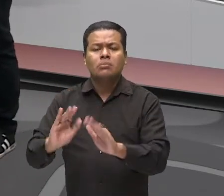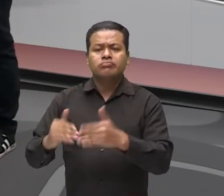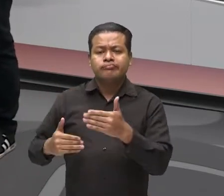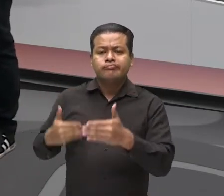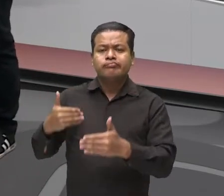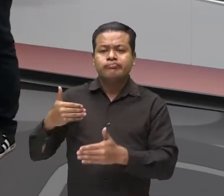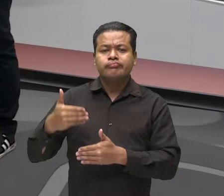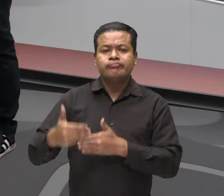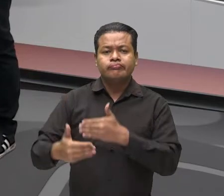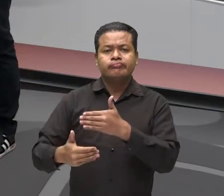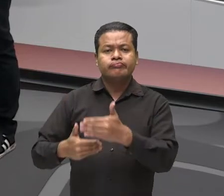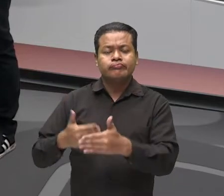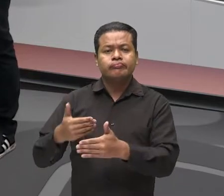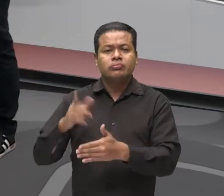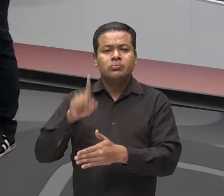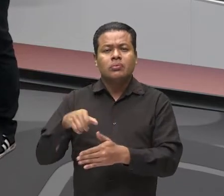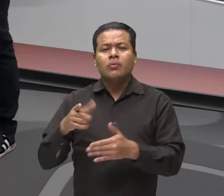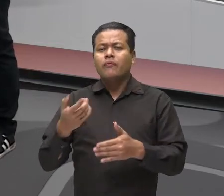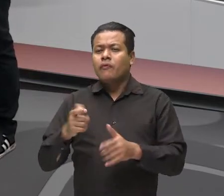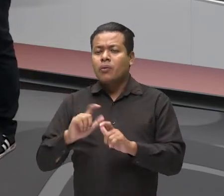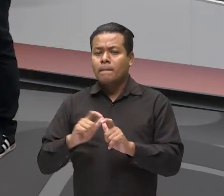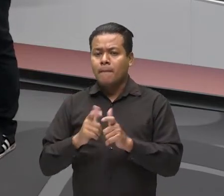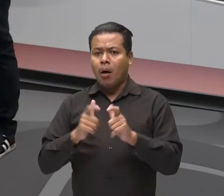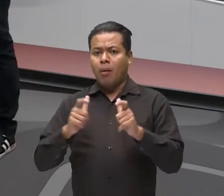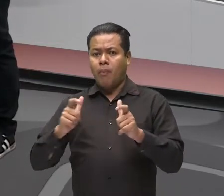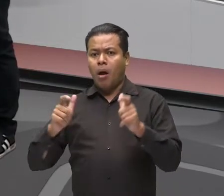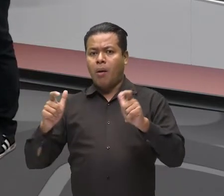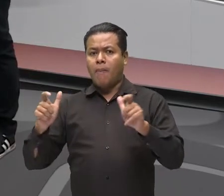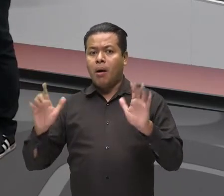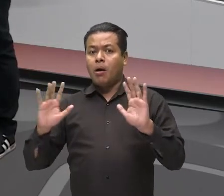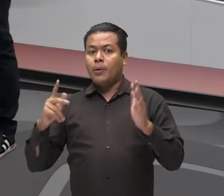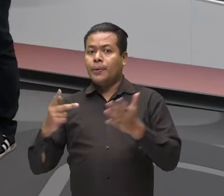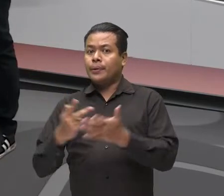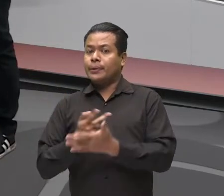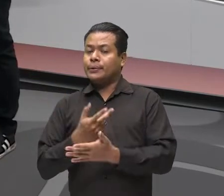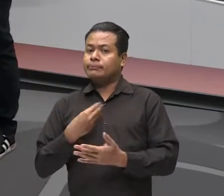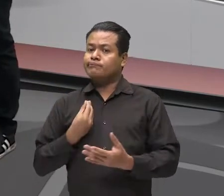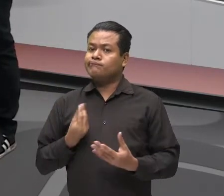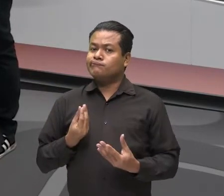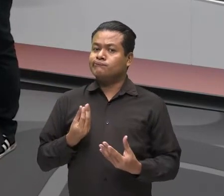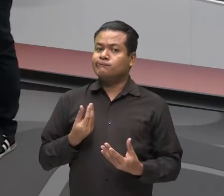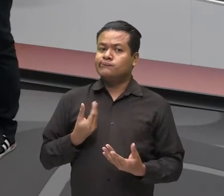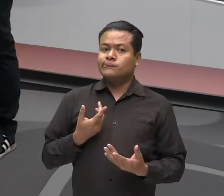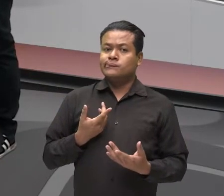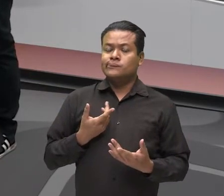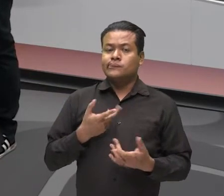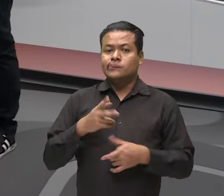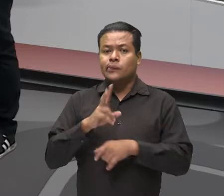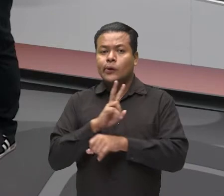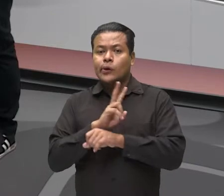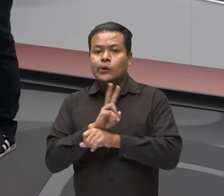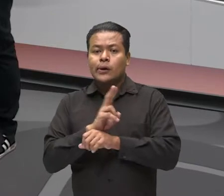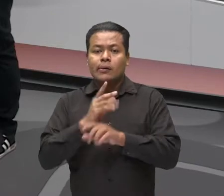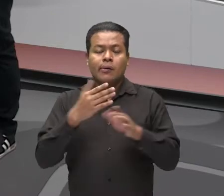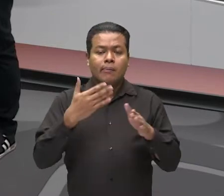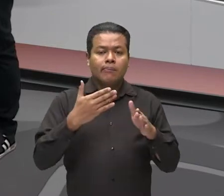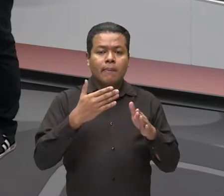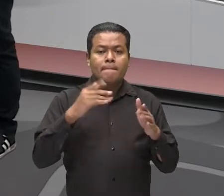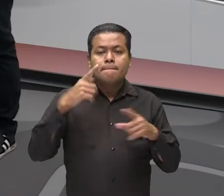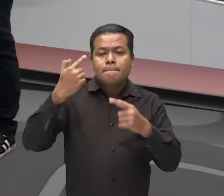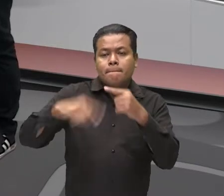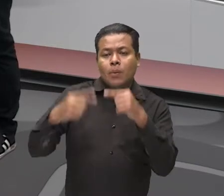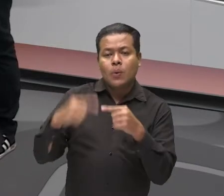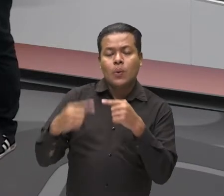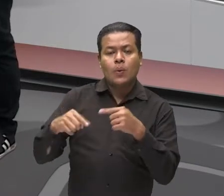essas ondas migratórias se tornaram cada vez maiores, e isso acabou gerando algumas medidas adotadas pelo governo para tentar restringir a